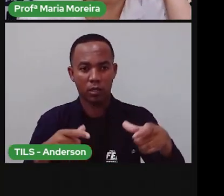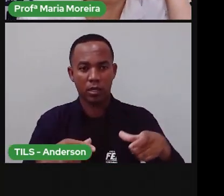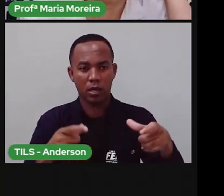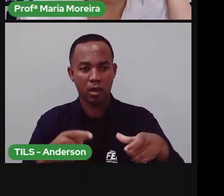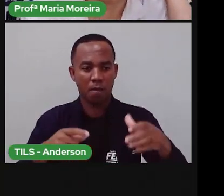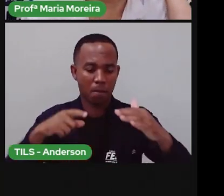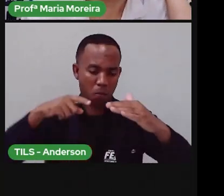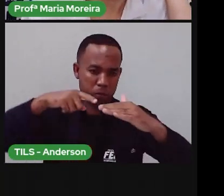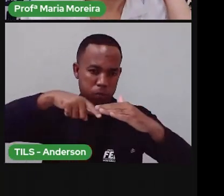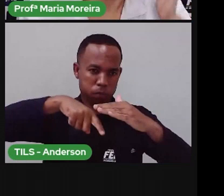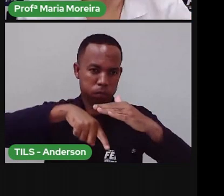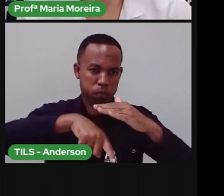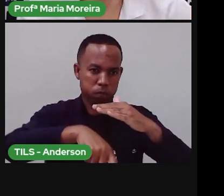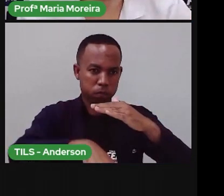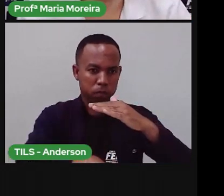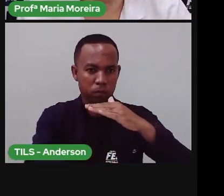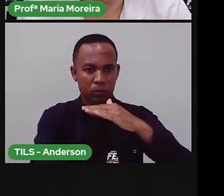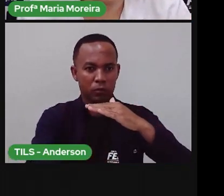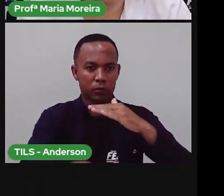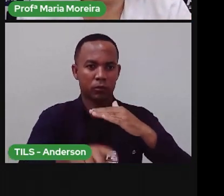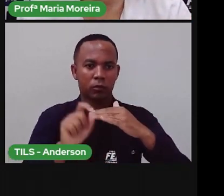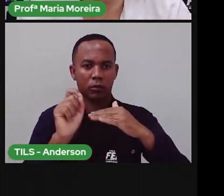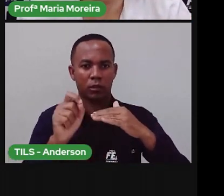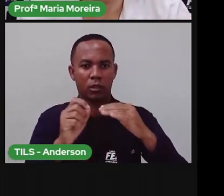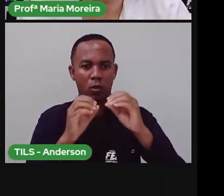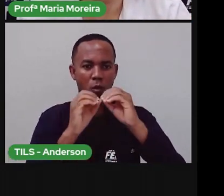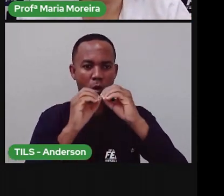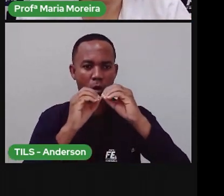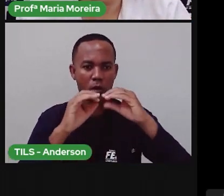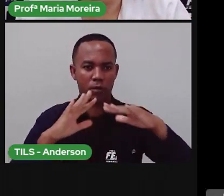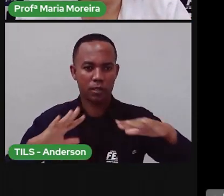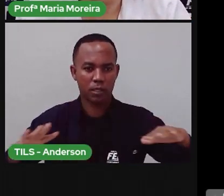mais profunda aí do oceano.